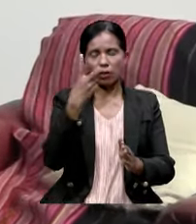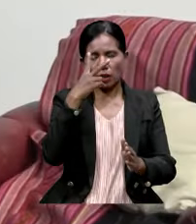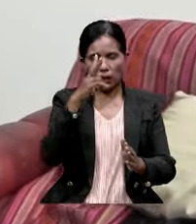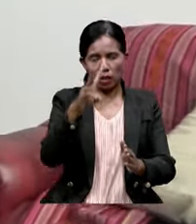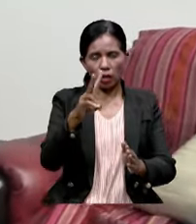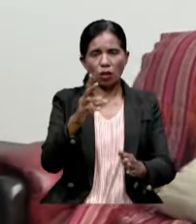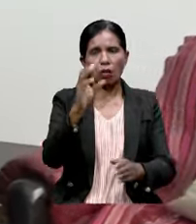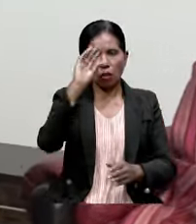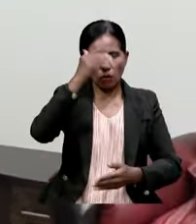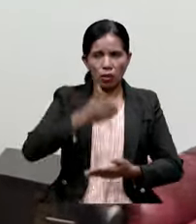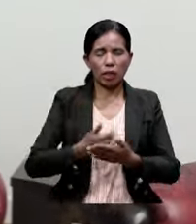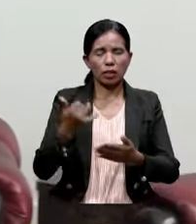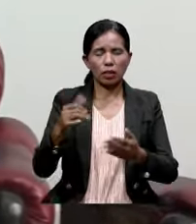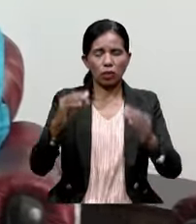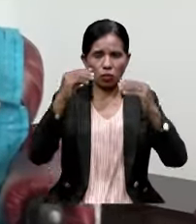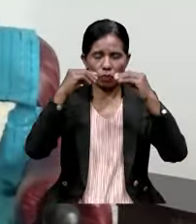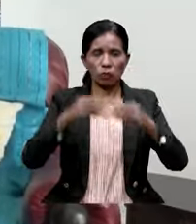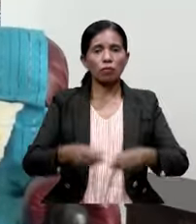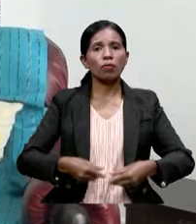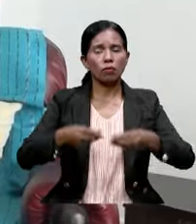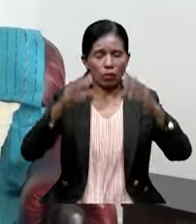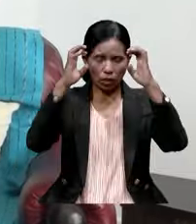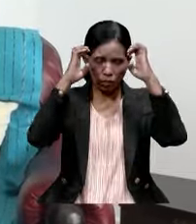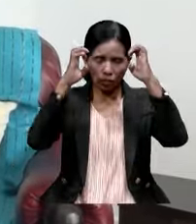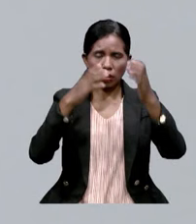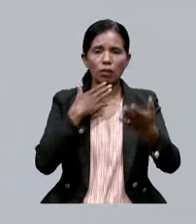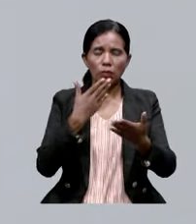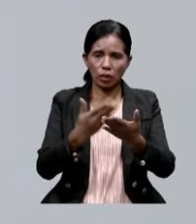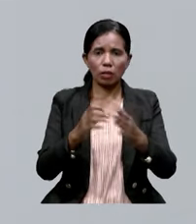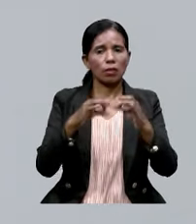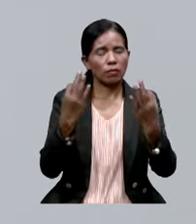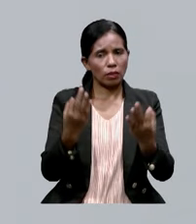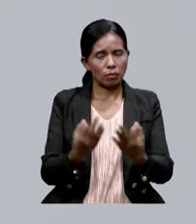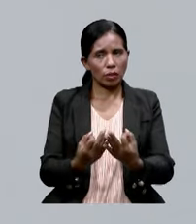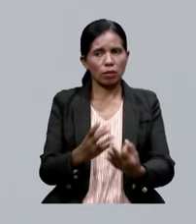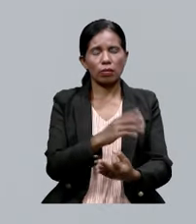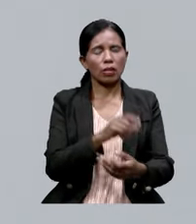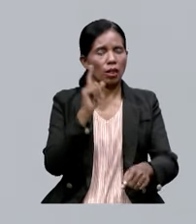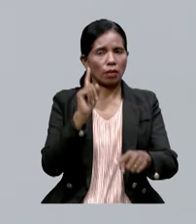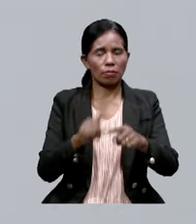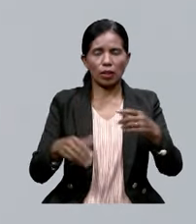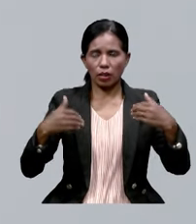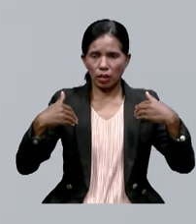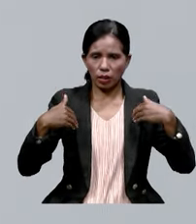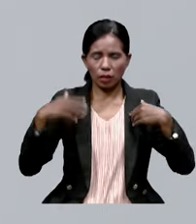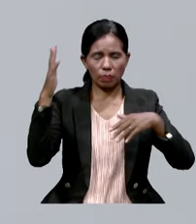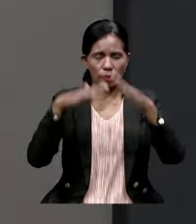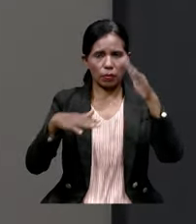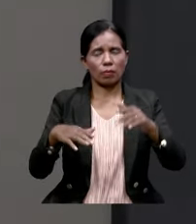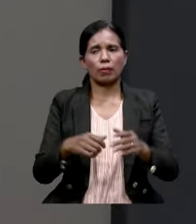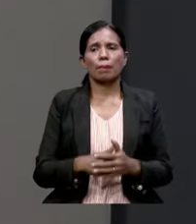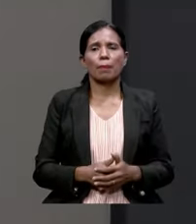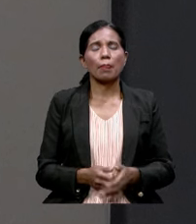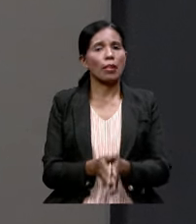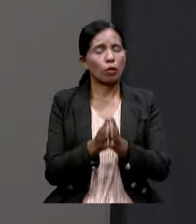ho máximo no foi educação familiar ida neve adequado ho de evita acontecimento inesperado. Dom Virgílio